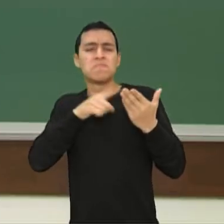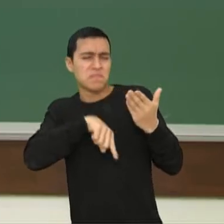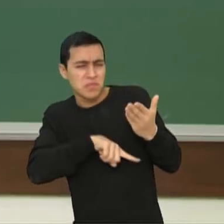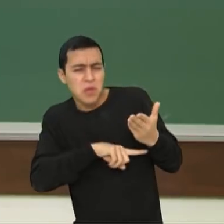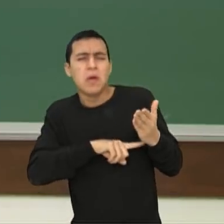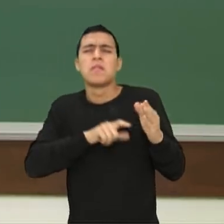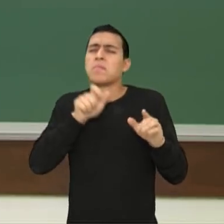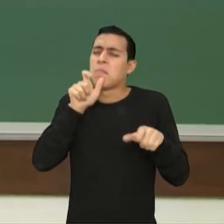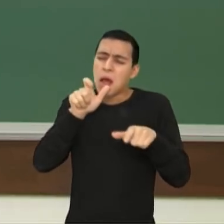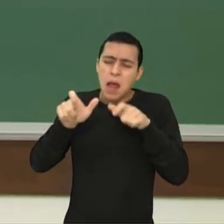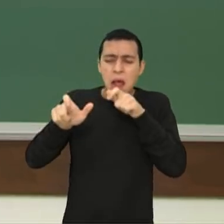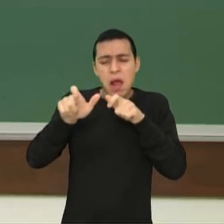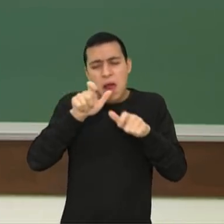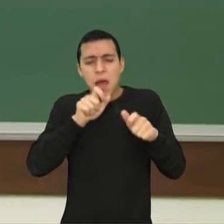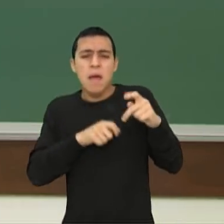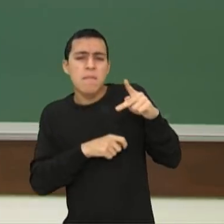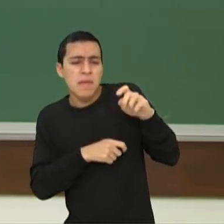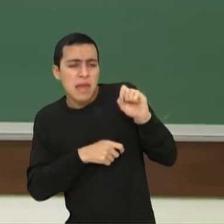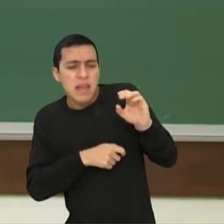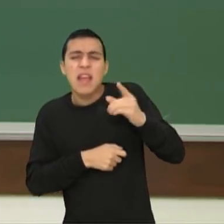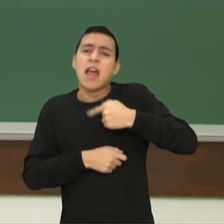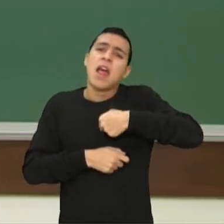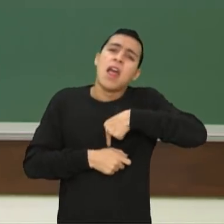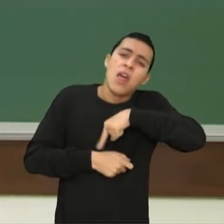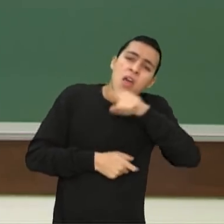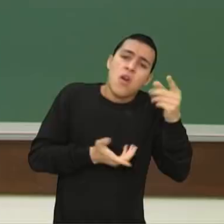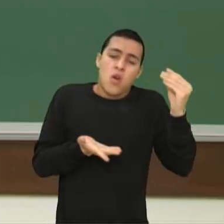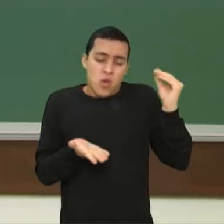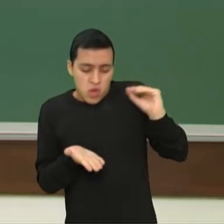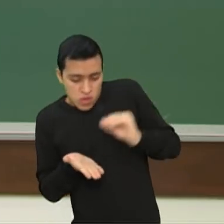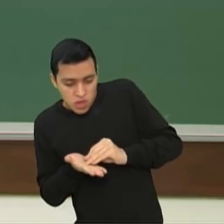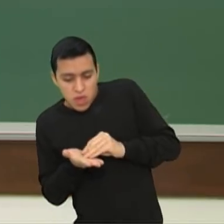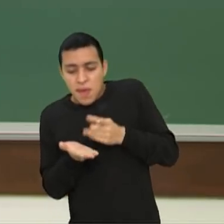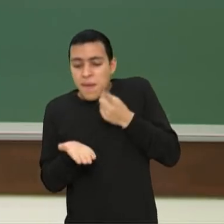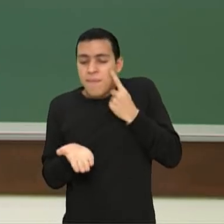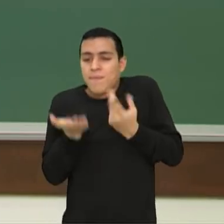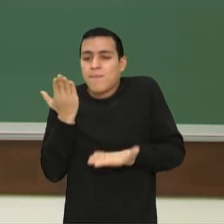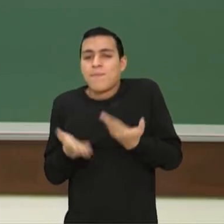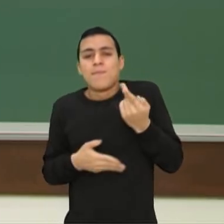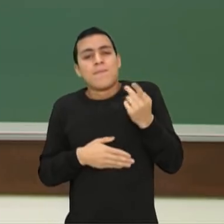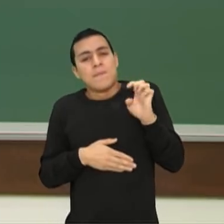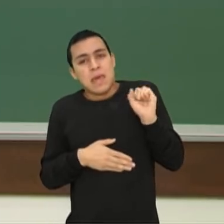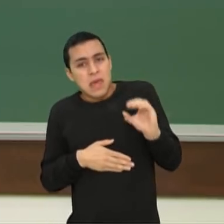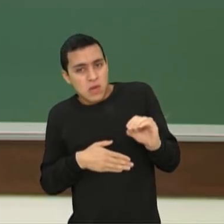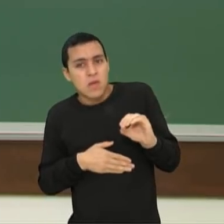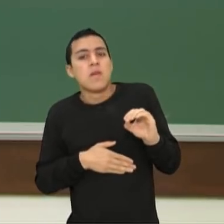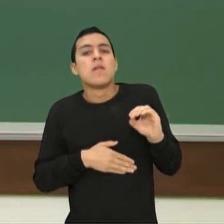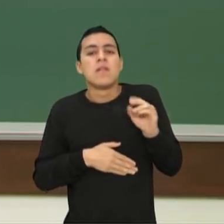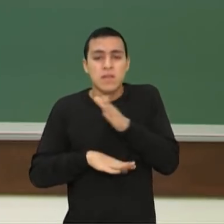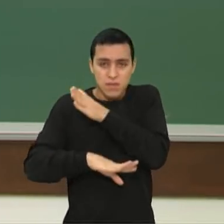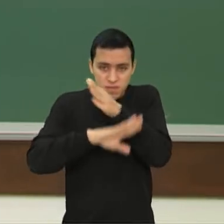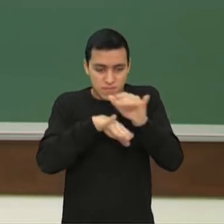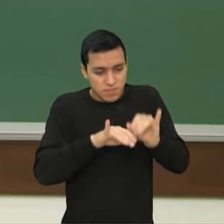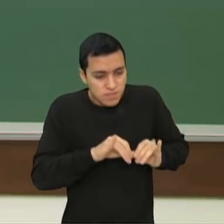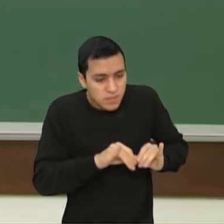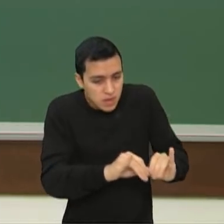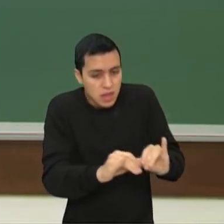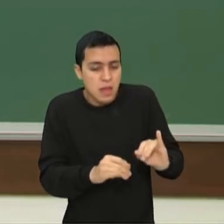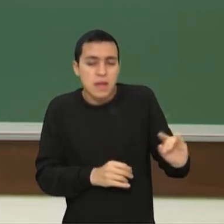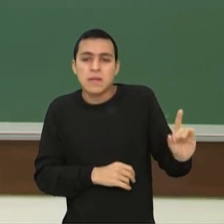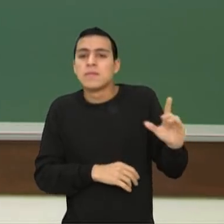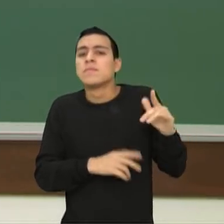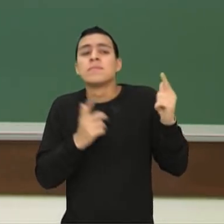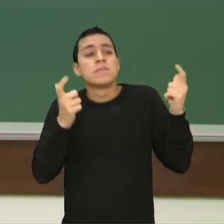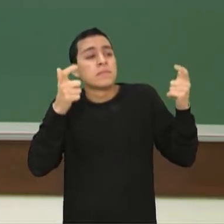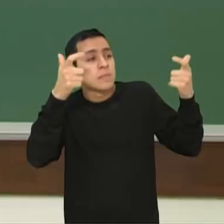no cotidiano o termo peso, eu vou colocar lá na balança para pesar. Você vai no mercado, mas onde